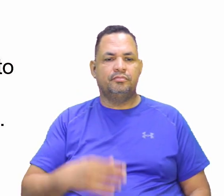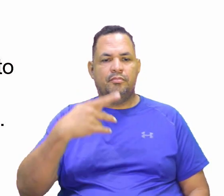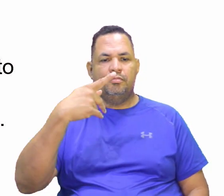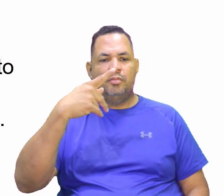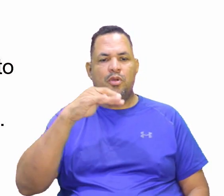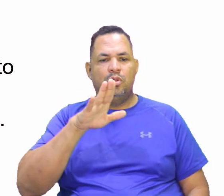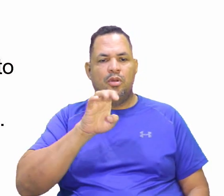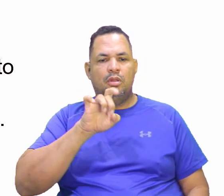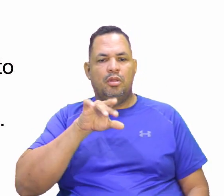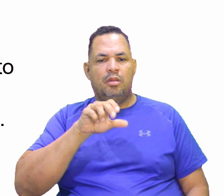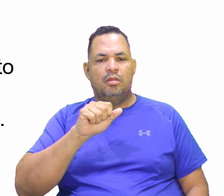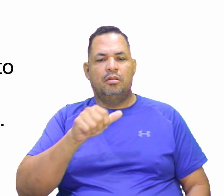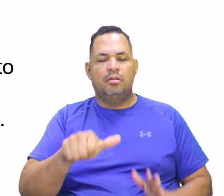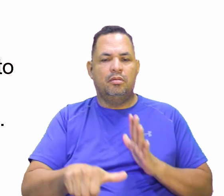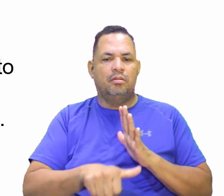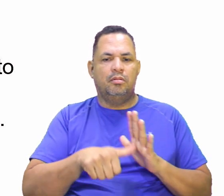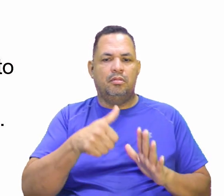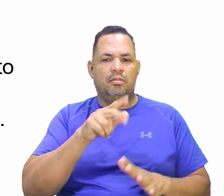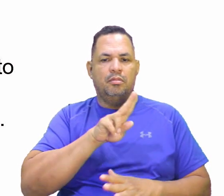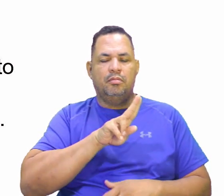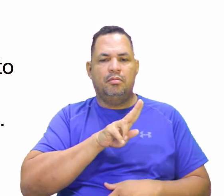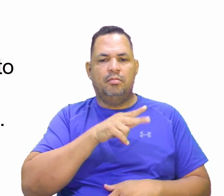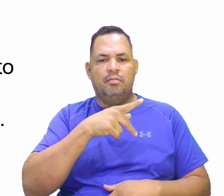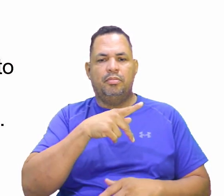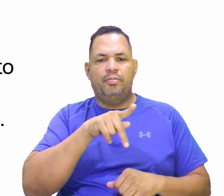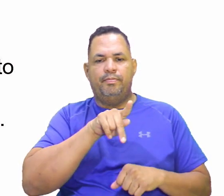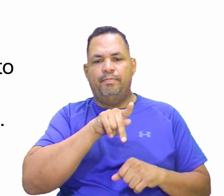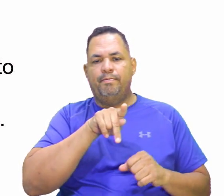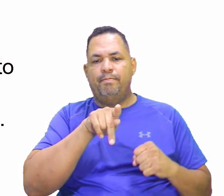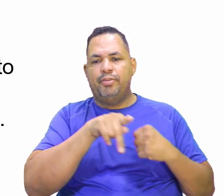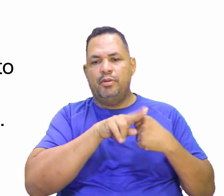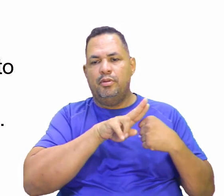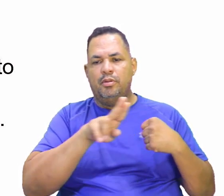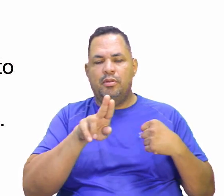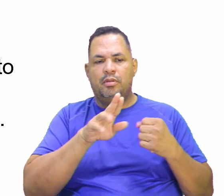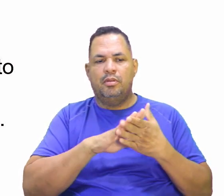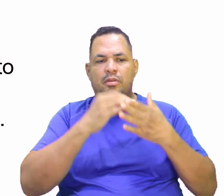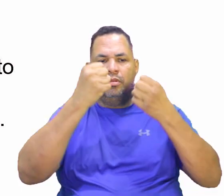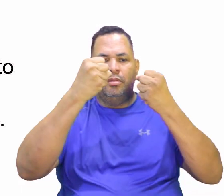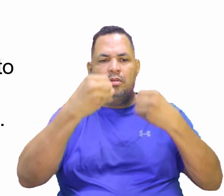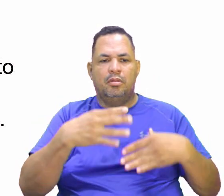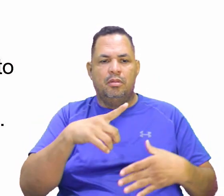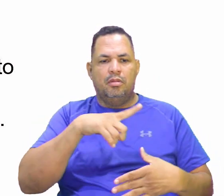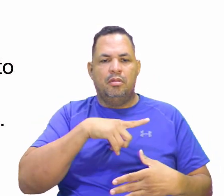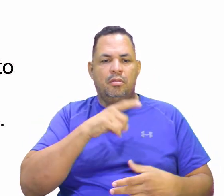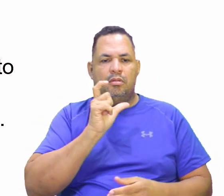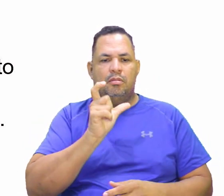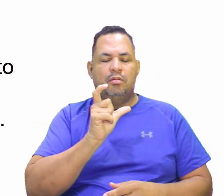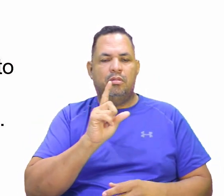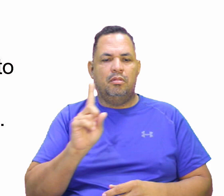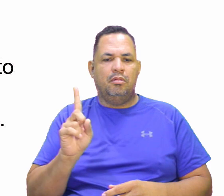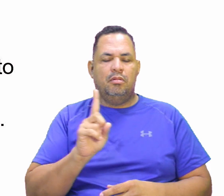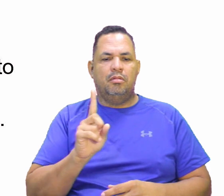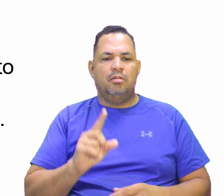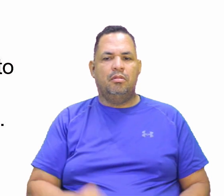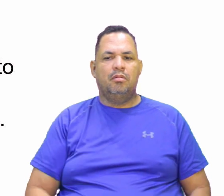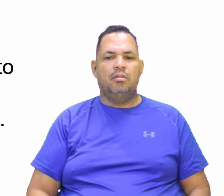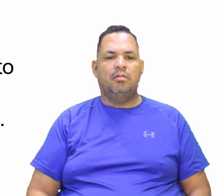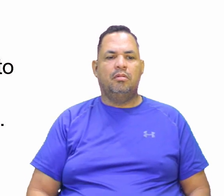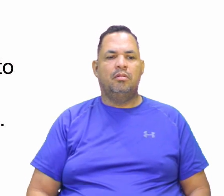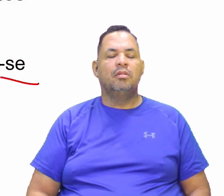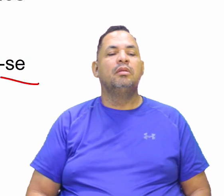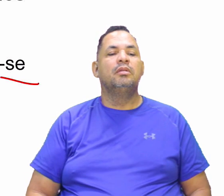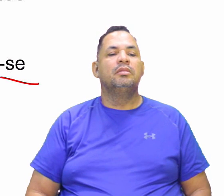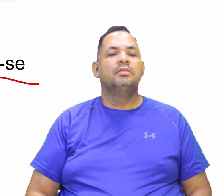do primeiro pronome se justifica pela presença da palavra negativa. Voltando aqui